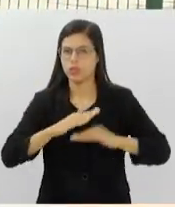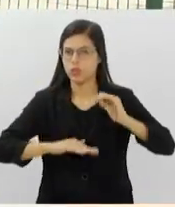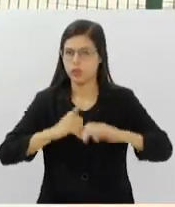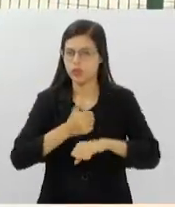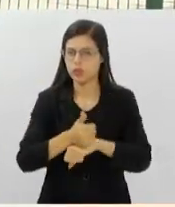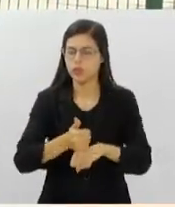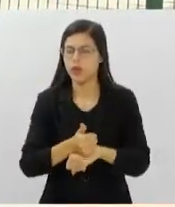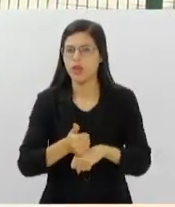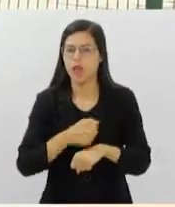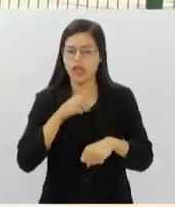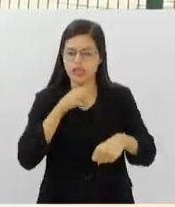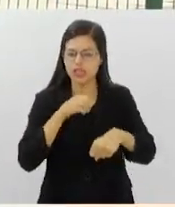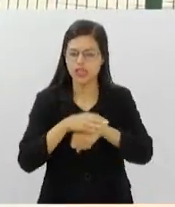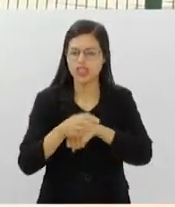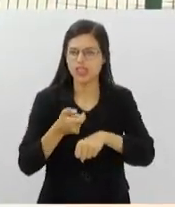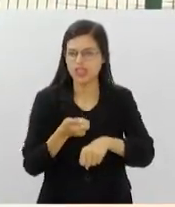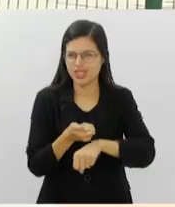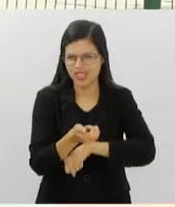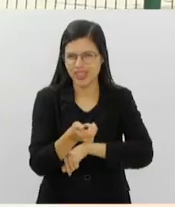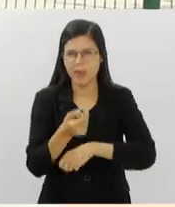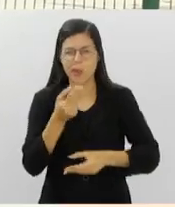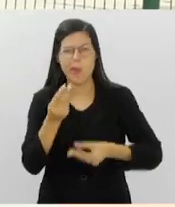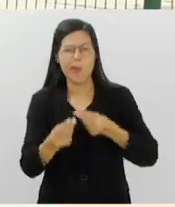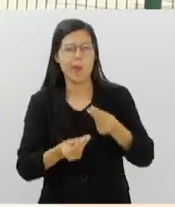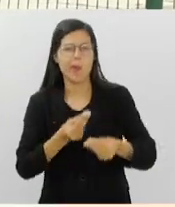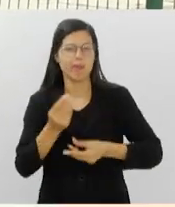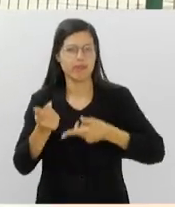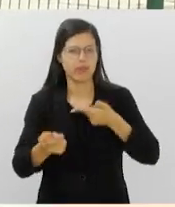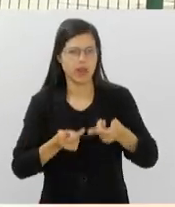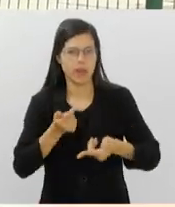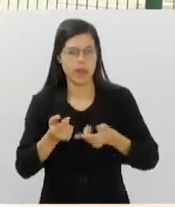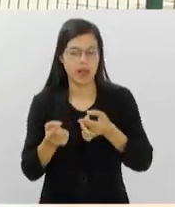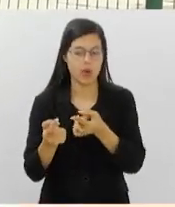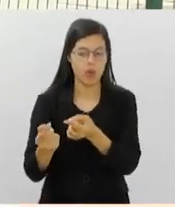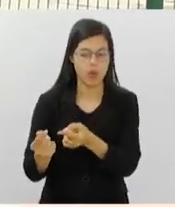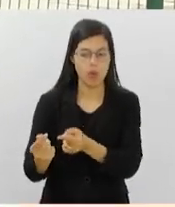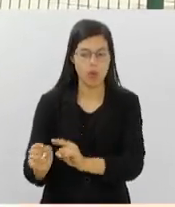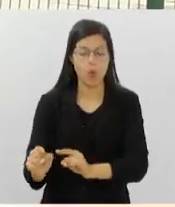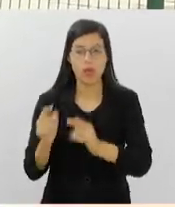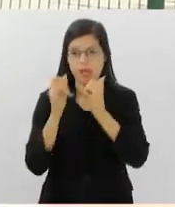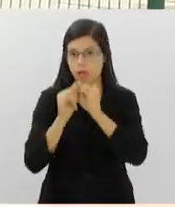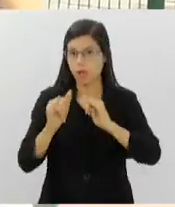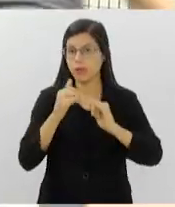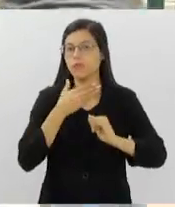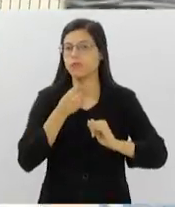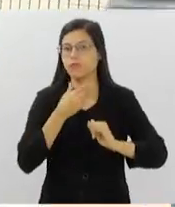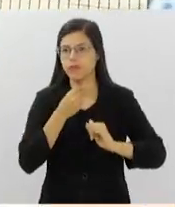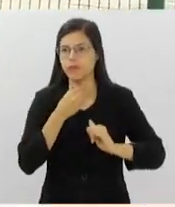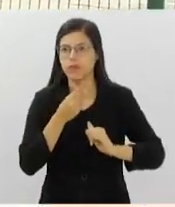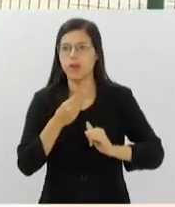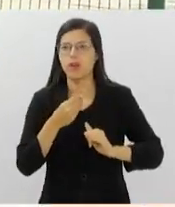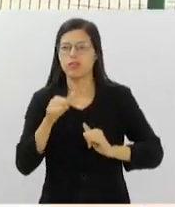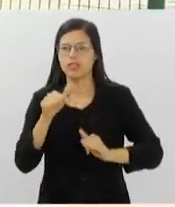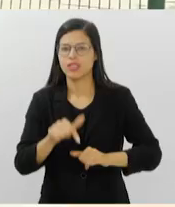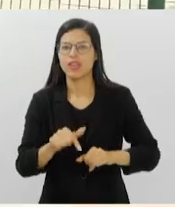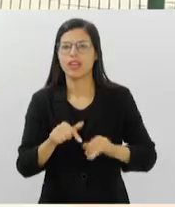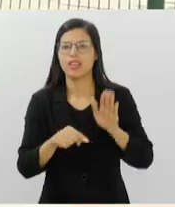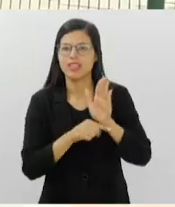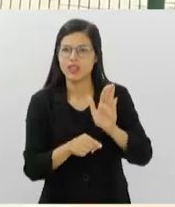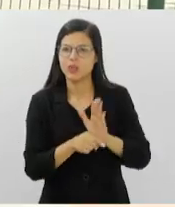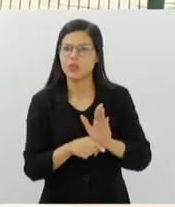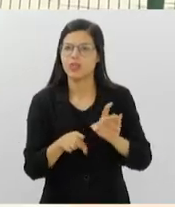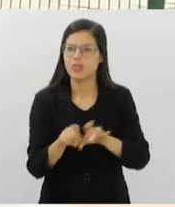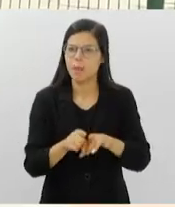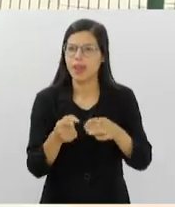trabalhar o combate à desinformação, para que eles sejam agentes comunitários de saúde, mas também agentes comunitários de